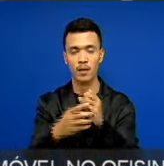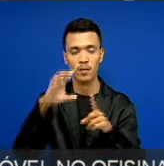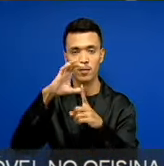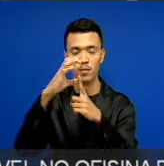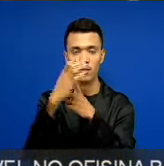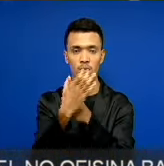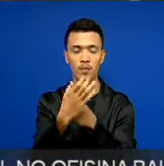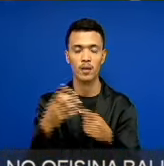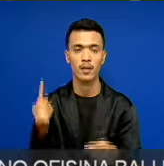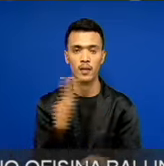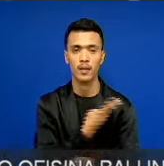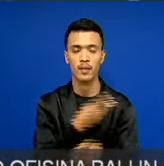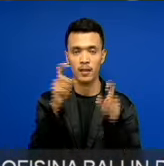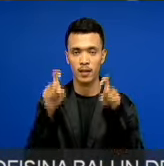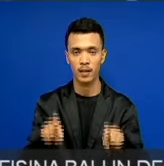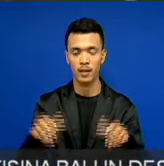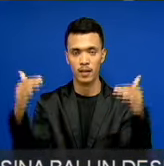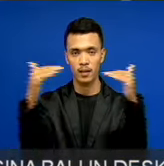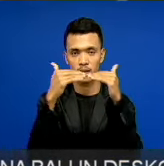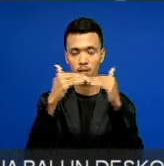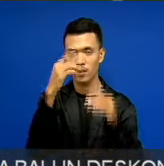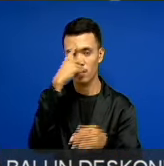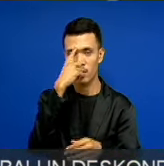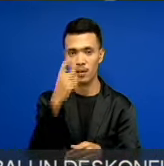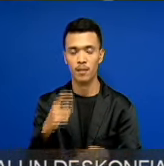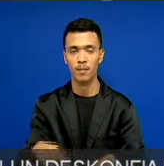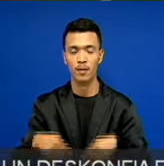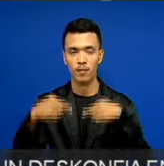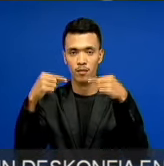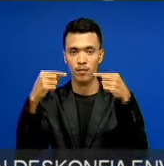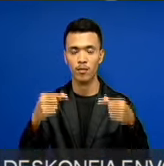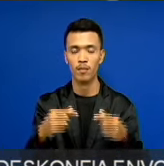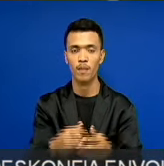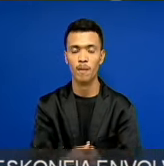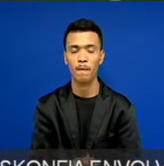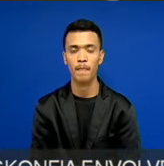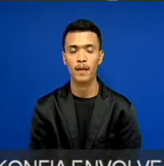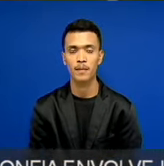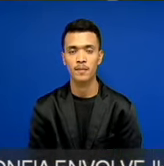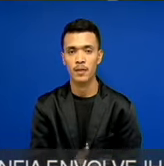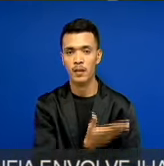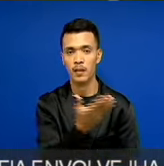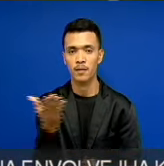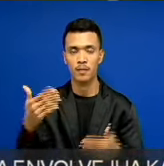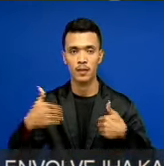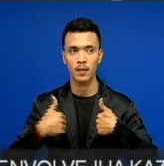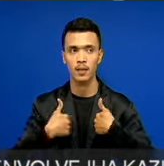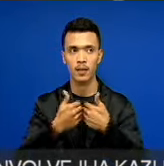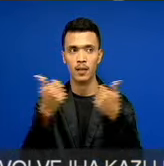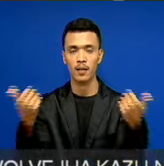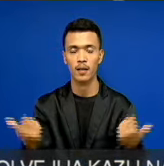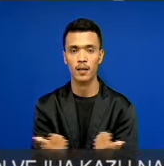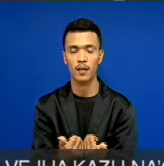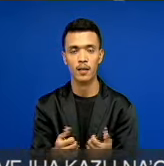ita iha razão sara mai tahela ne ita tengi fole razão lai ita bot bela ra iha kunua ne ita bot ne kunua sara am sobo duka